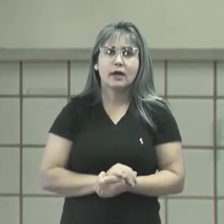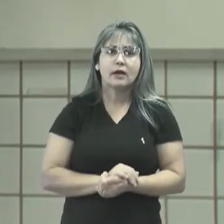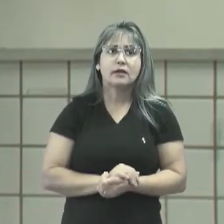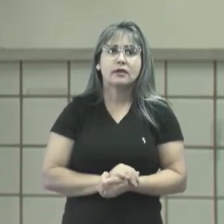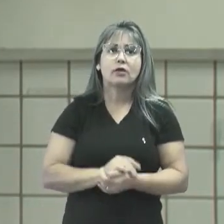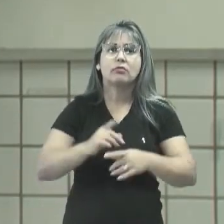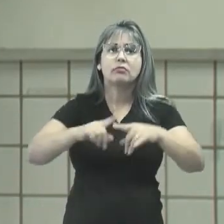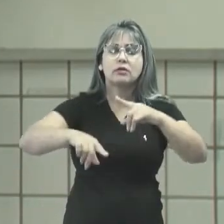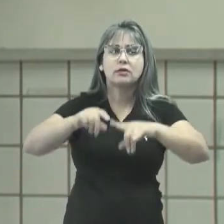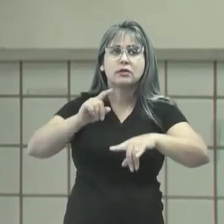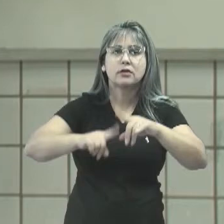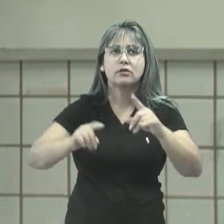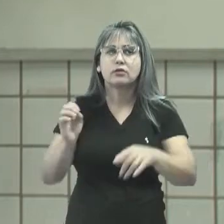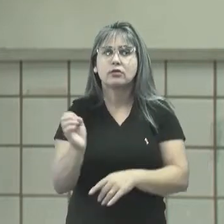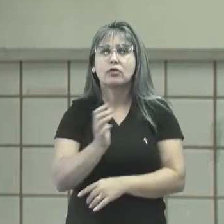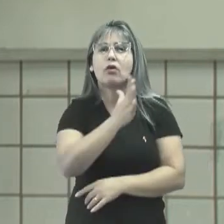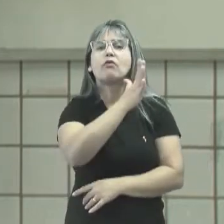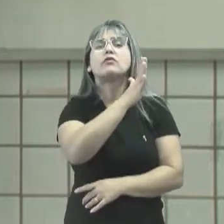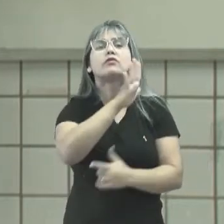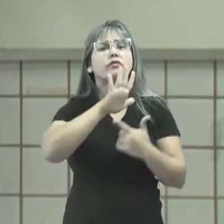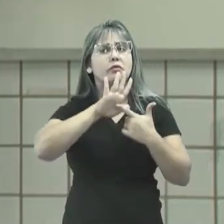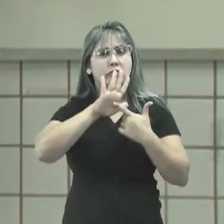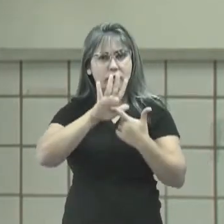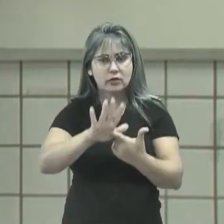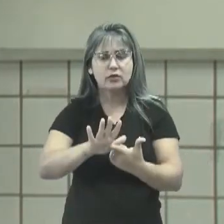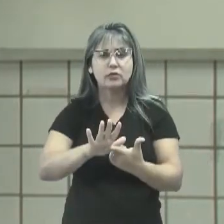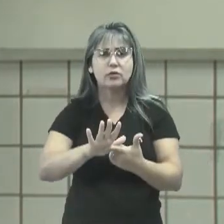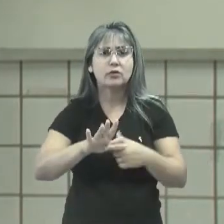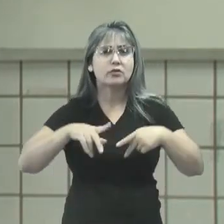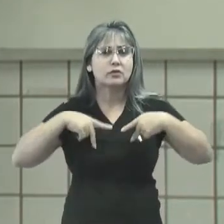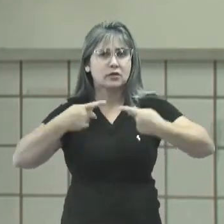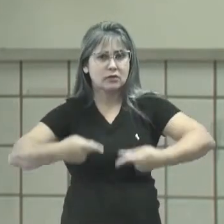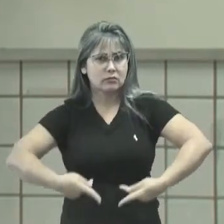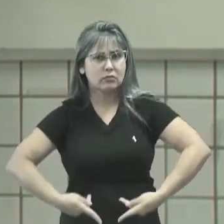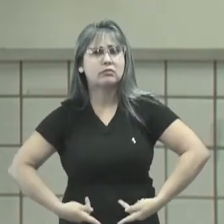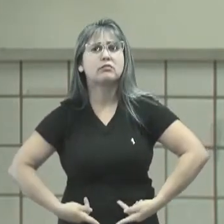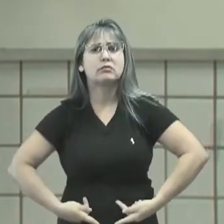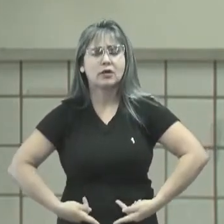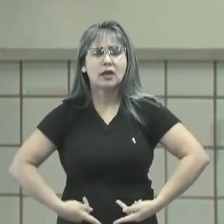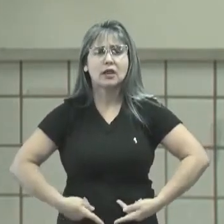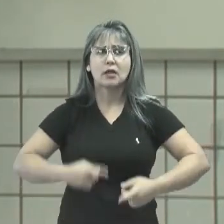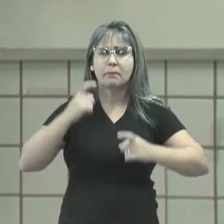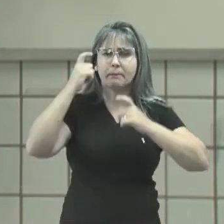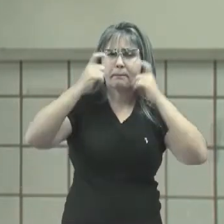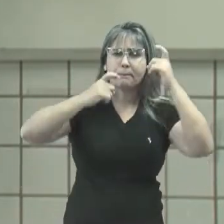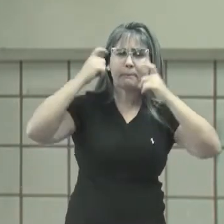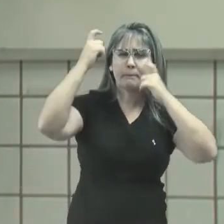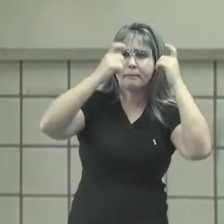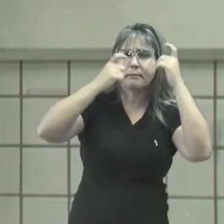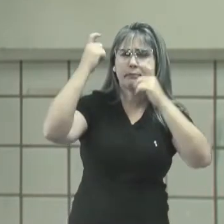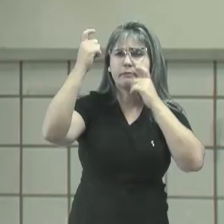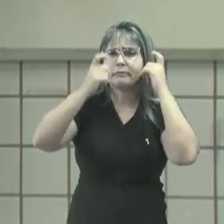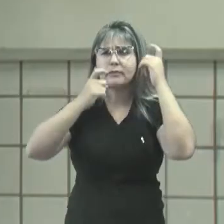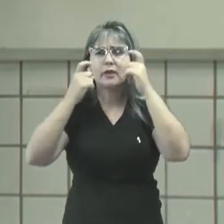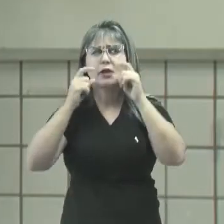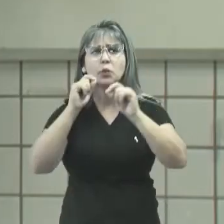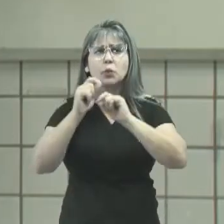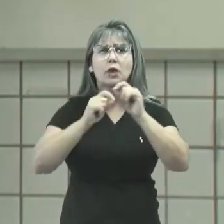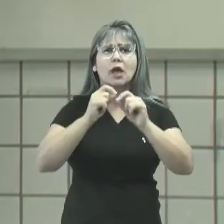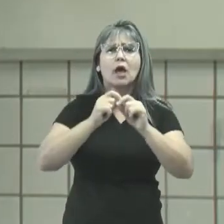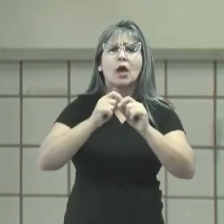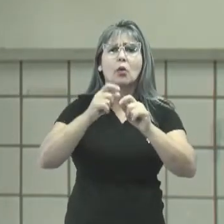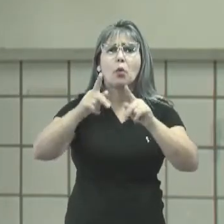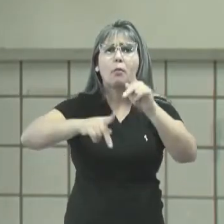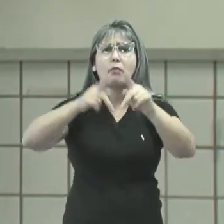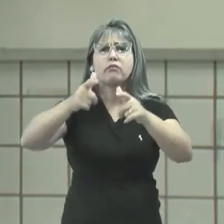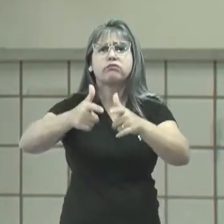nós mostramos que o próprio homem, ele está preocupado com esse crescimento populacional.